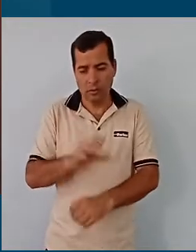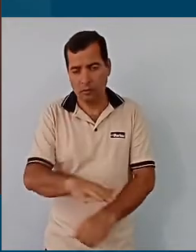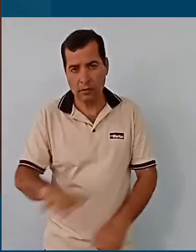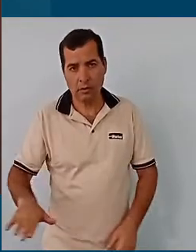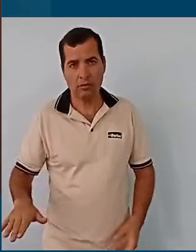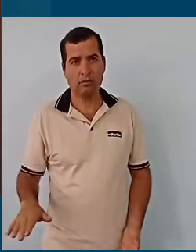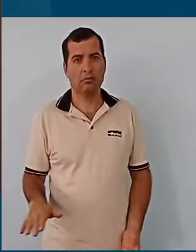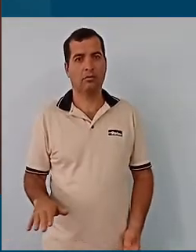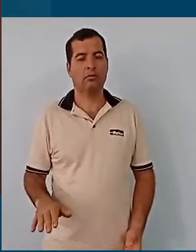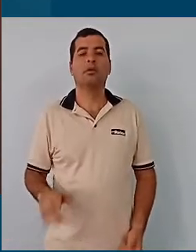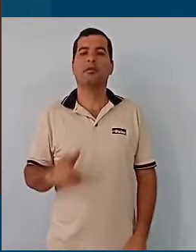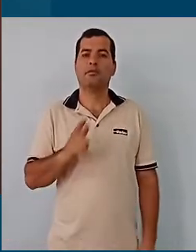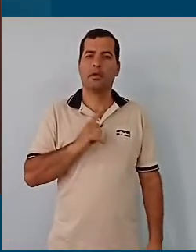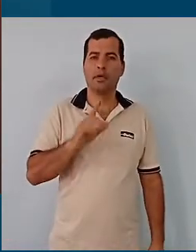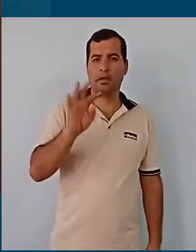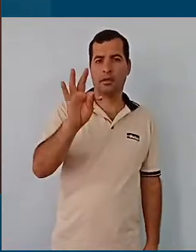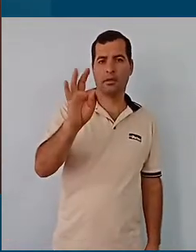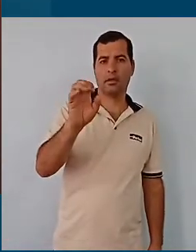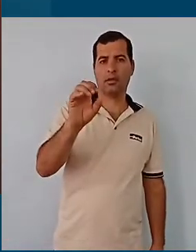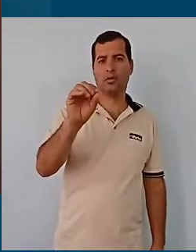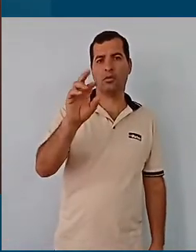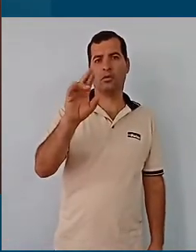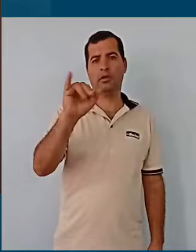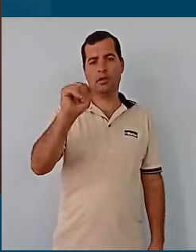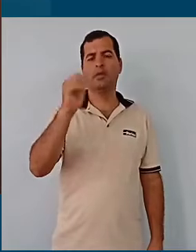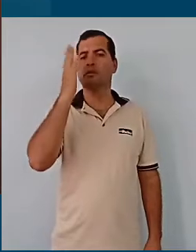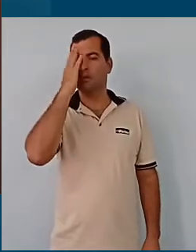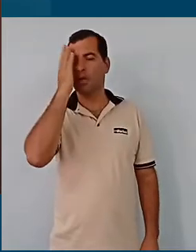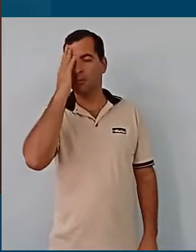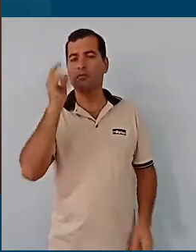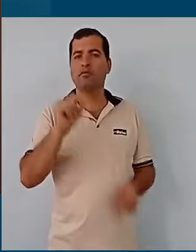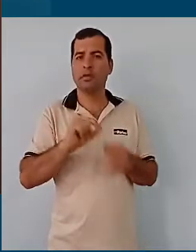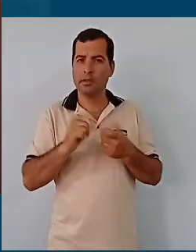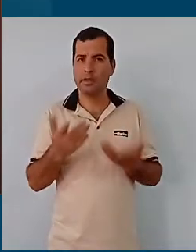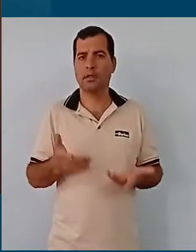vista de diretrizes, nós sabemos o que fazer, mas nós estamos